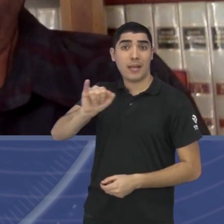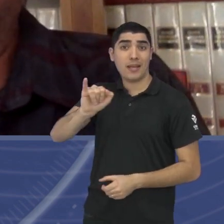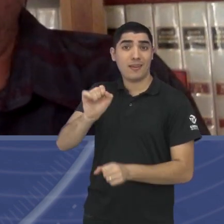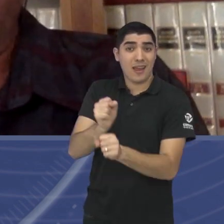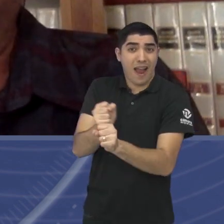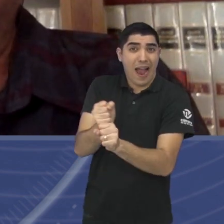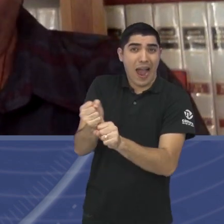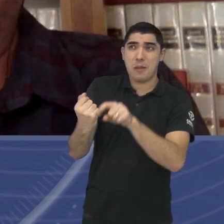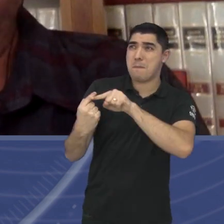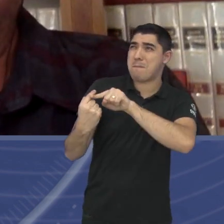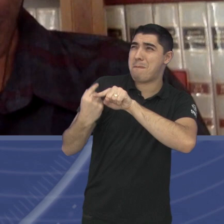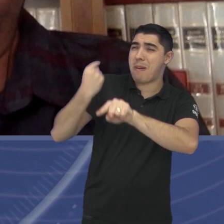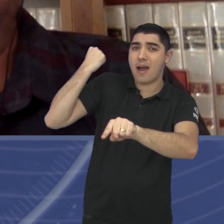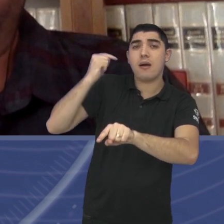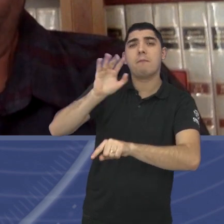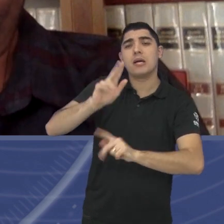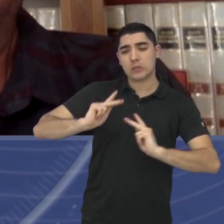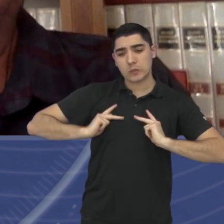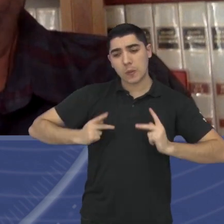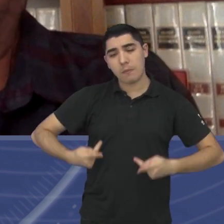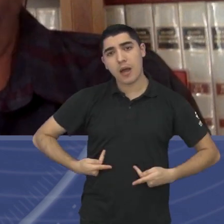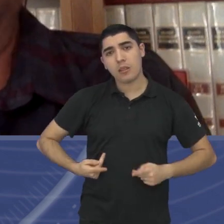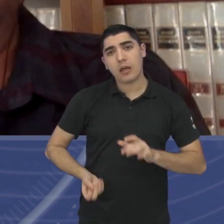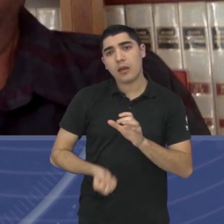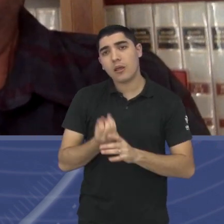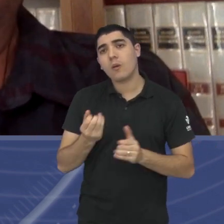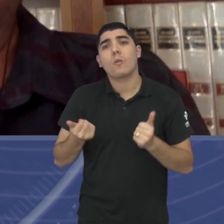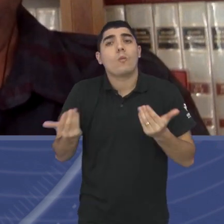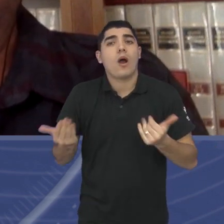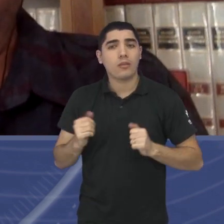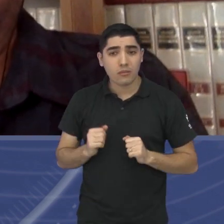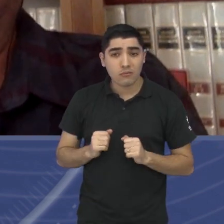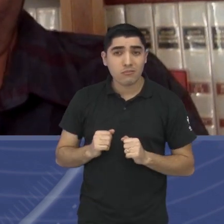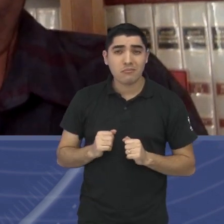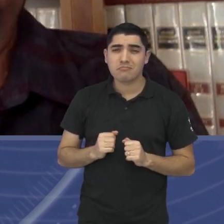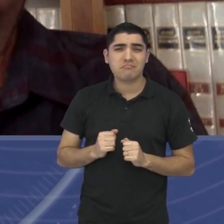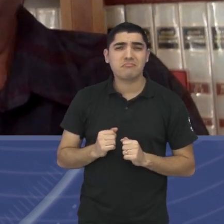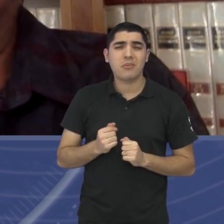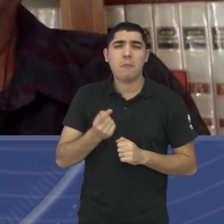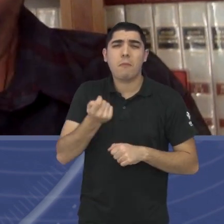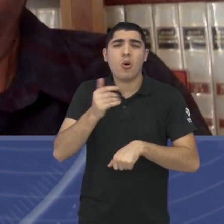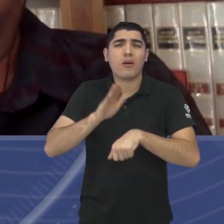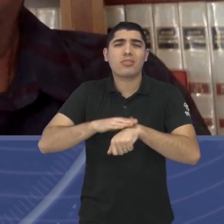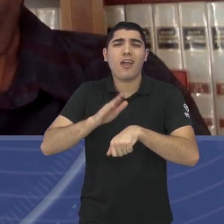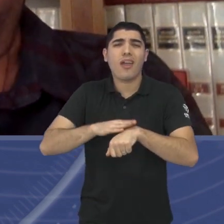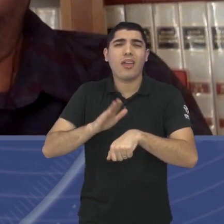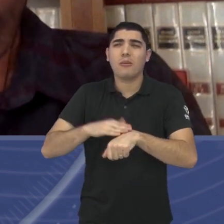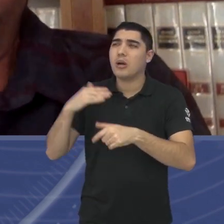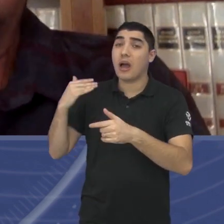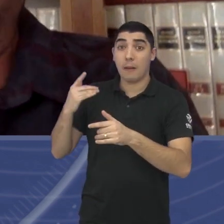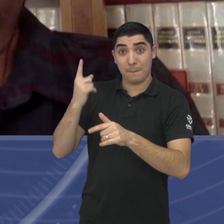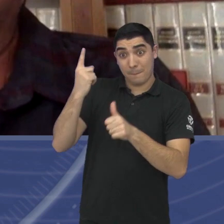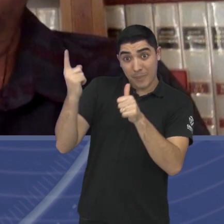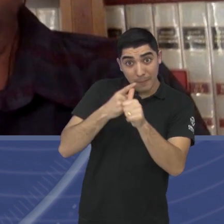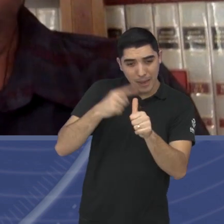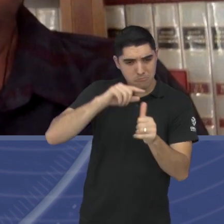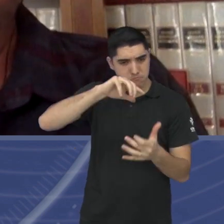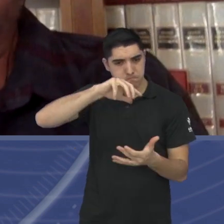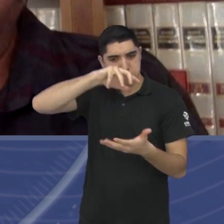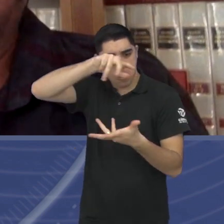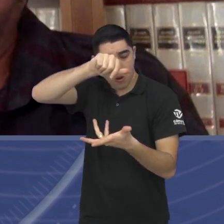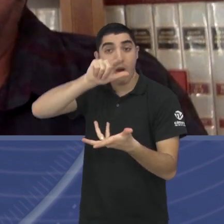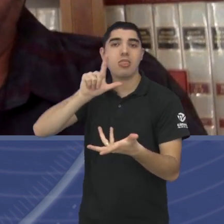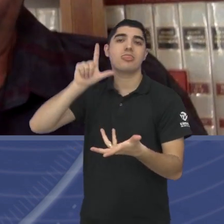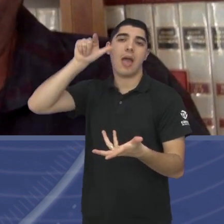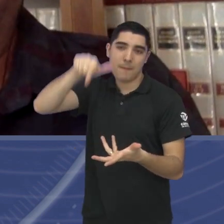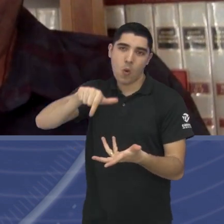questão aí de 4 bilhões de anos atrás. Quando que o ser humano surgiu? É um tiquinho de tempo depois do surgimento